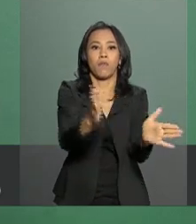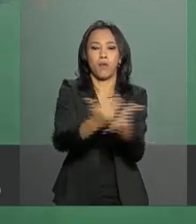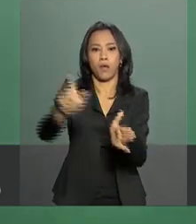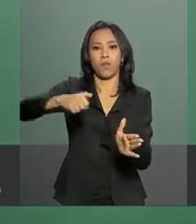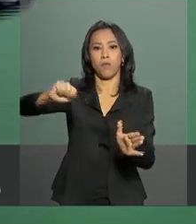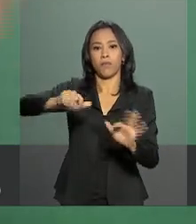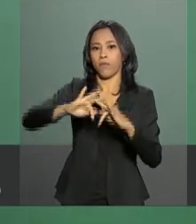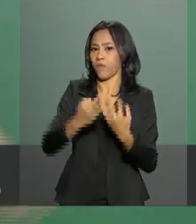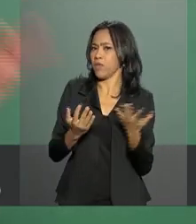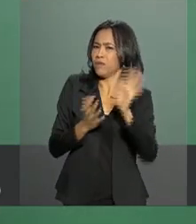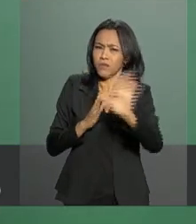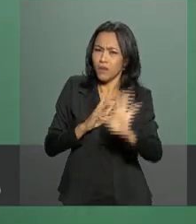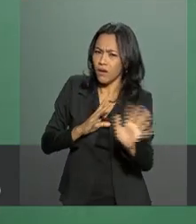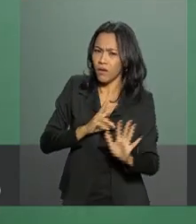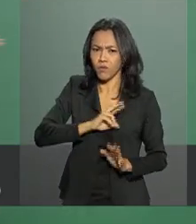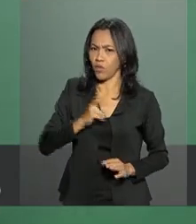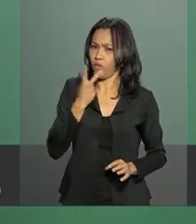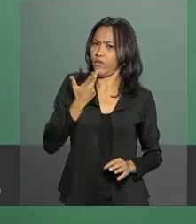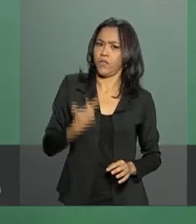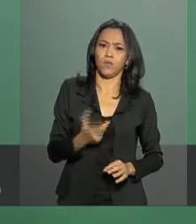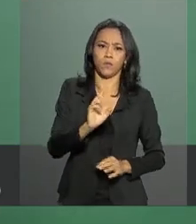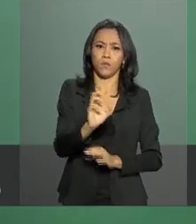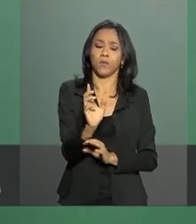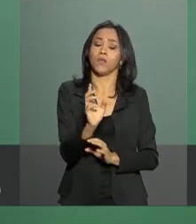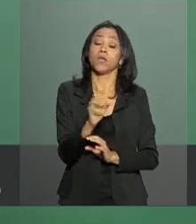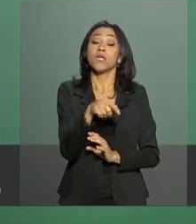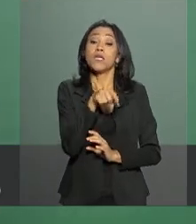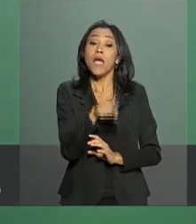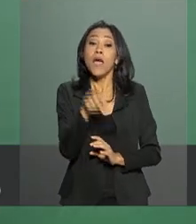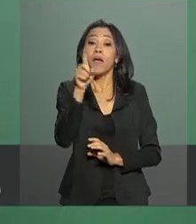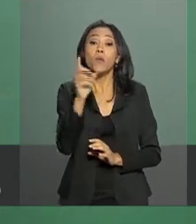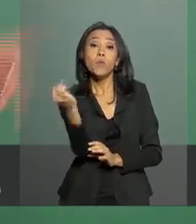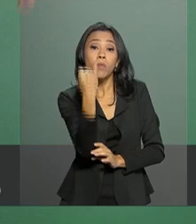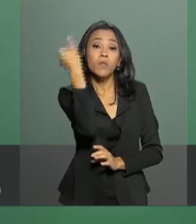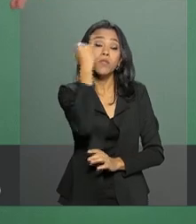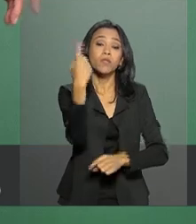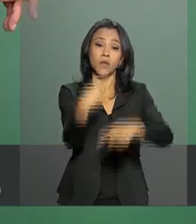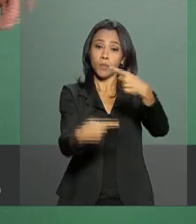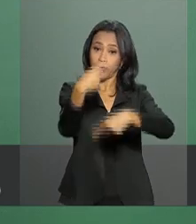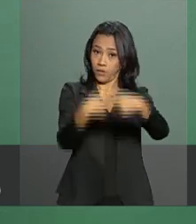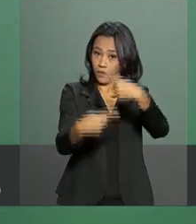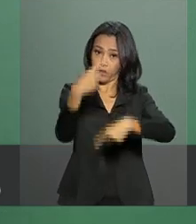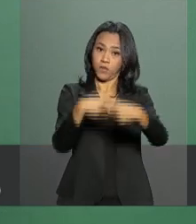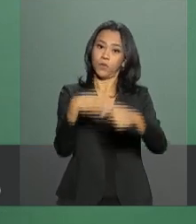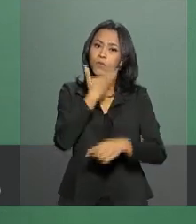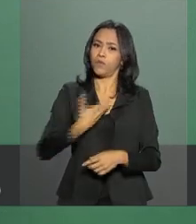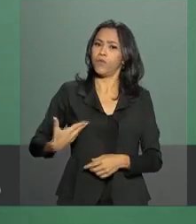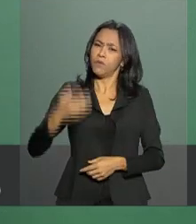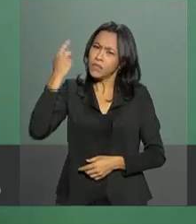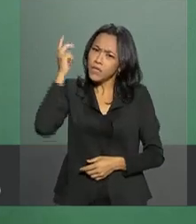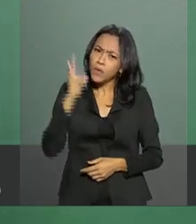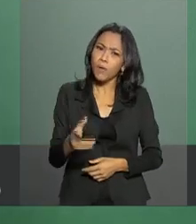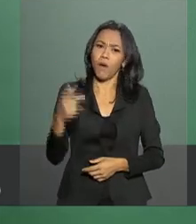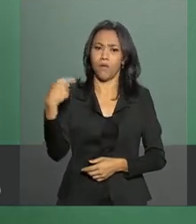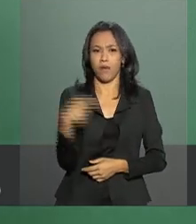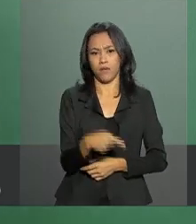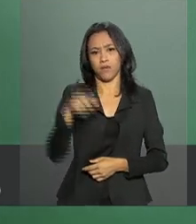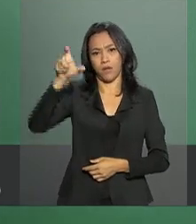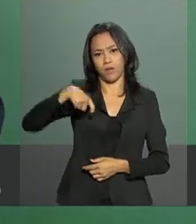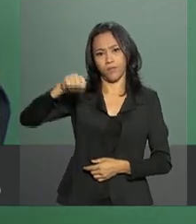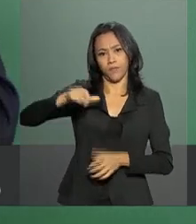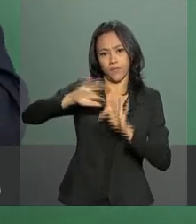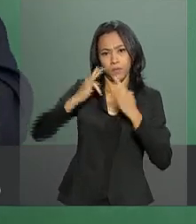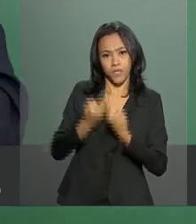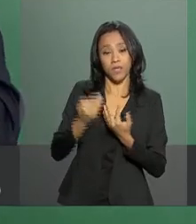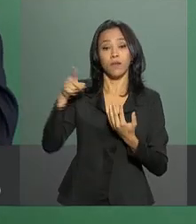ele fosse durar 20 anos que seja o que é importante são políticas públicas tais como estas que estão comandados pela educação